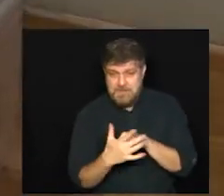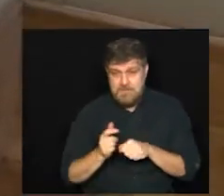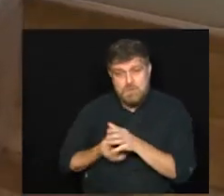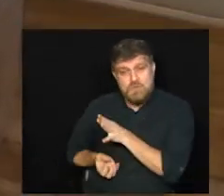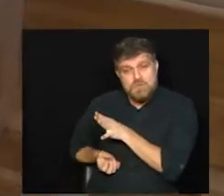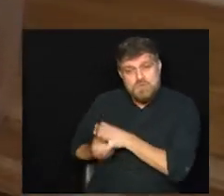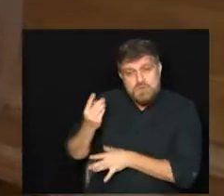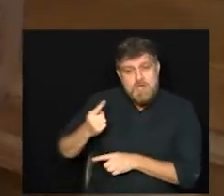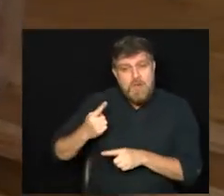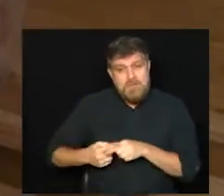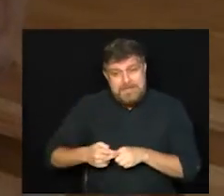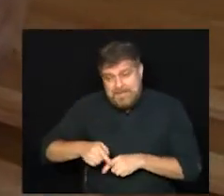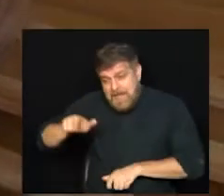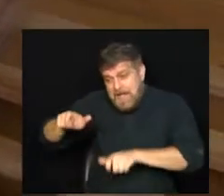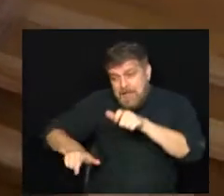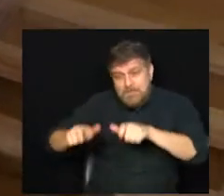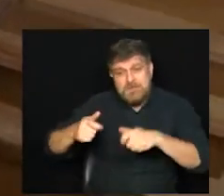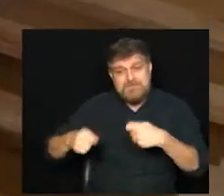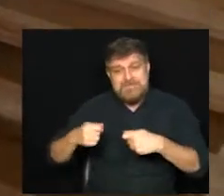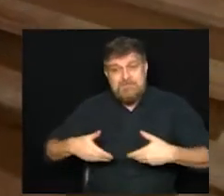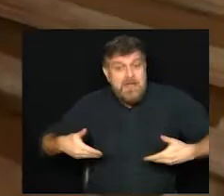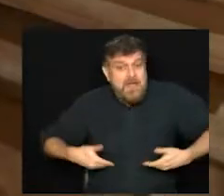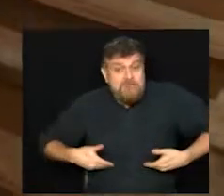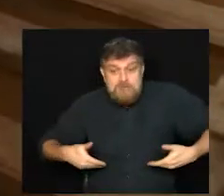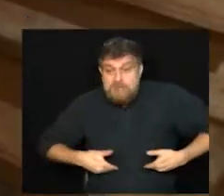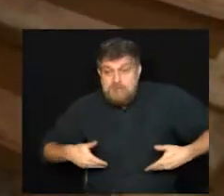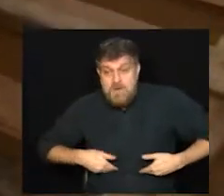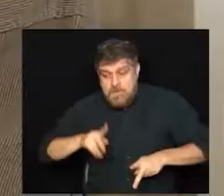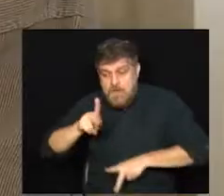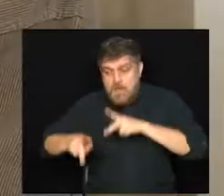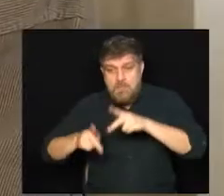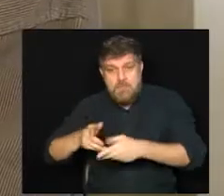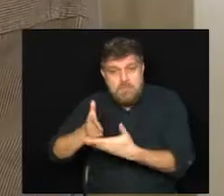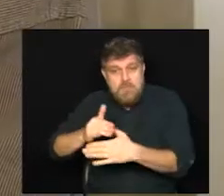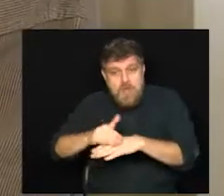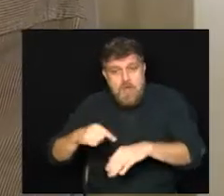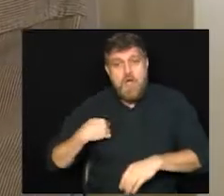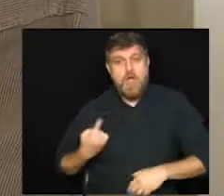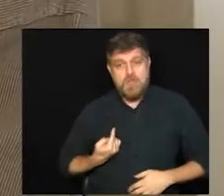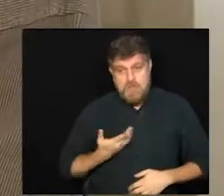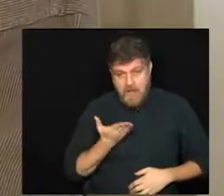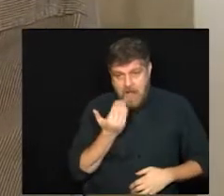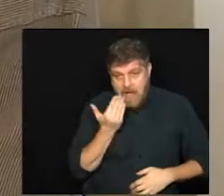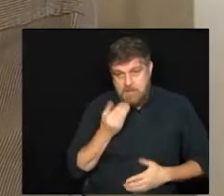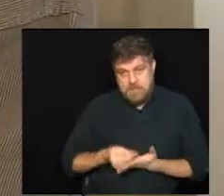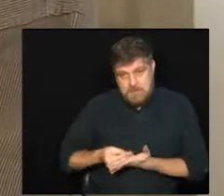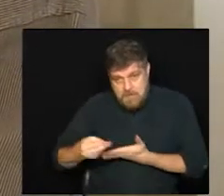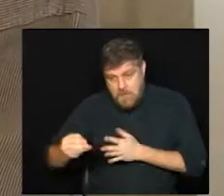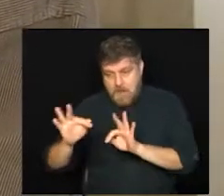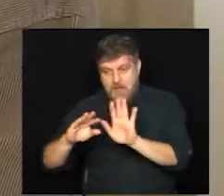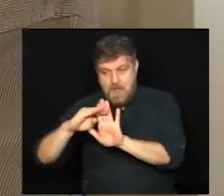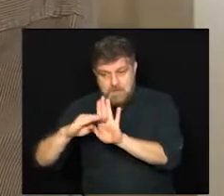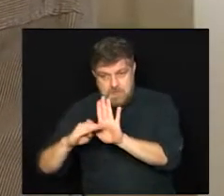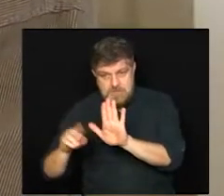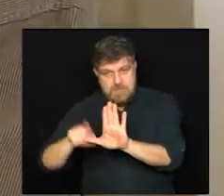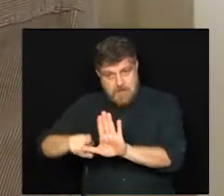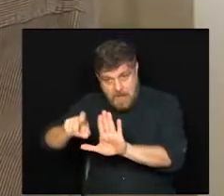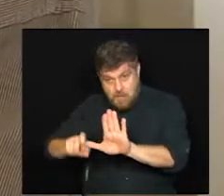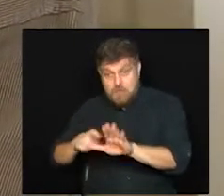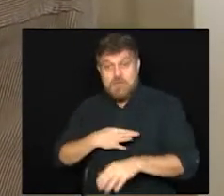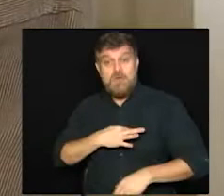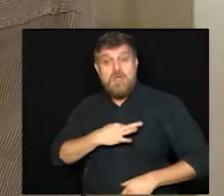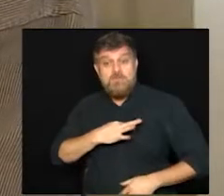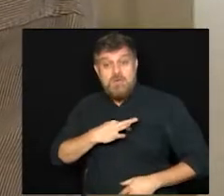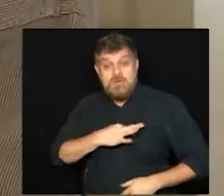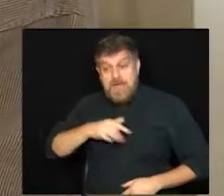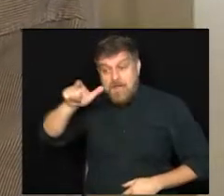nasceram na necessidade de ajudar a matar a fome do povo. Então, nosso Banco de Alimentos também atende projetos autônomos, voluntários,